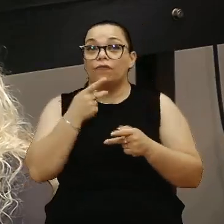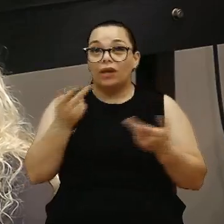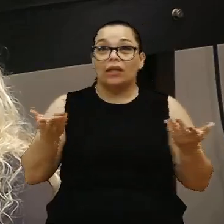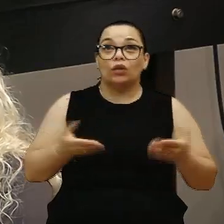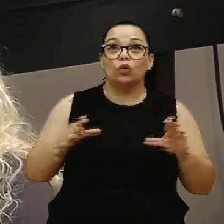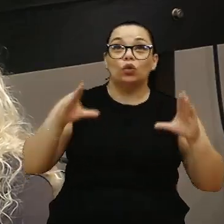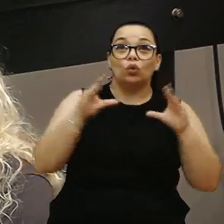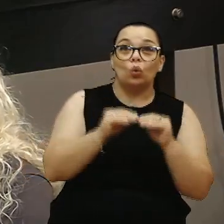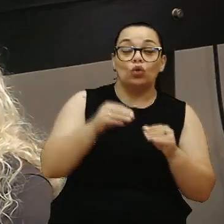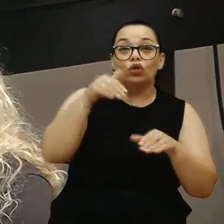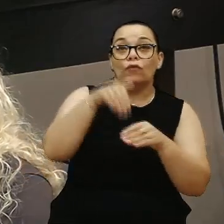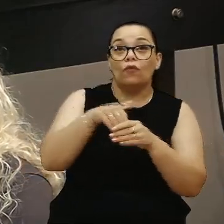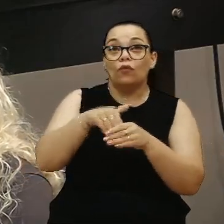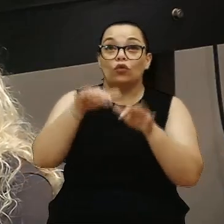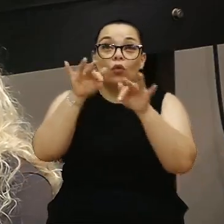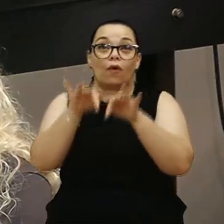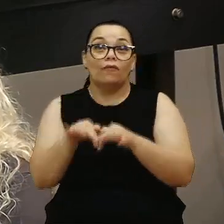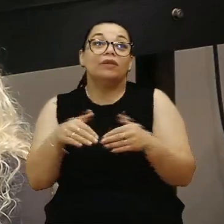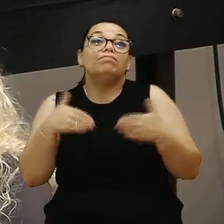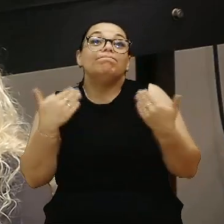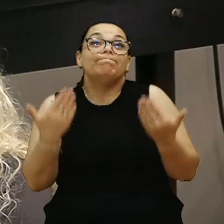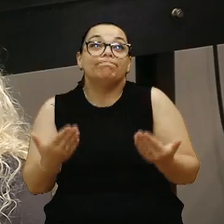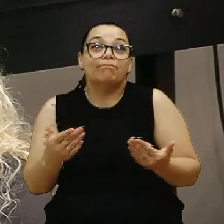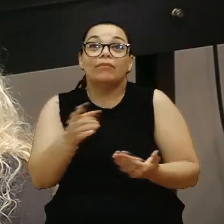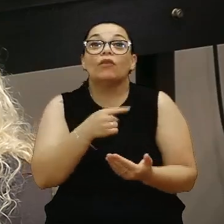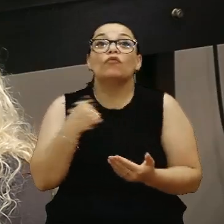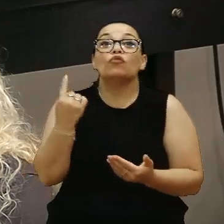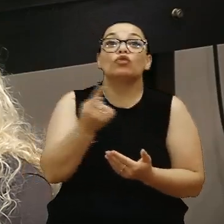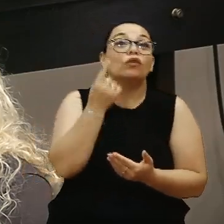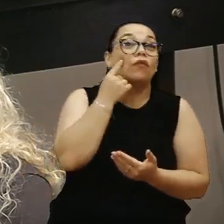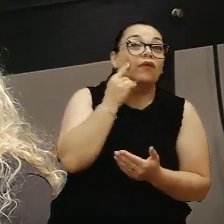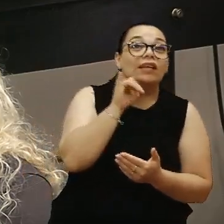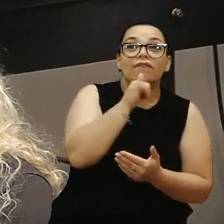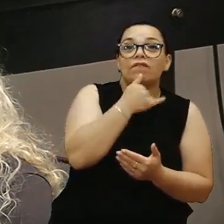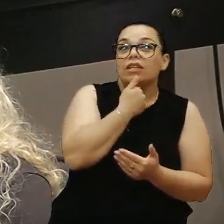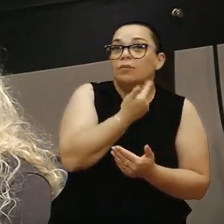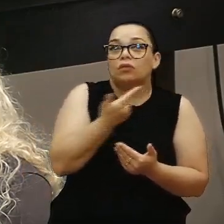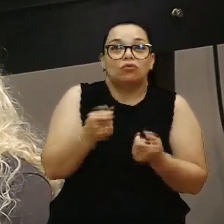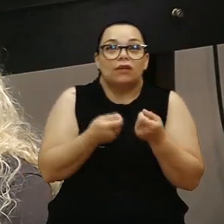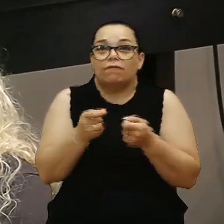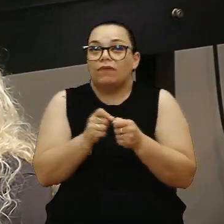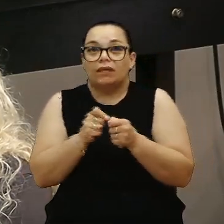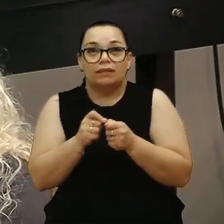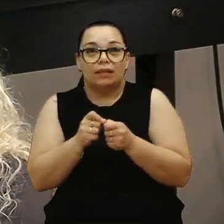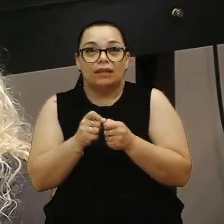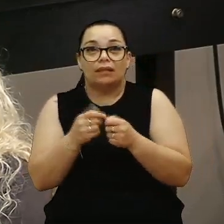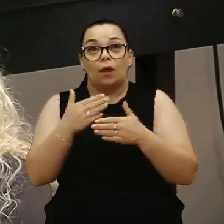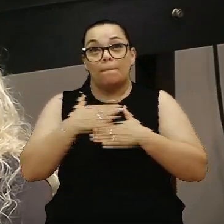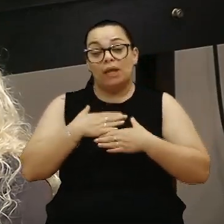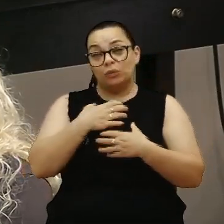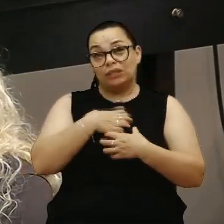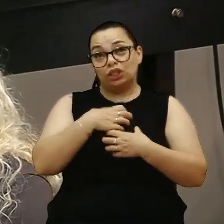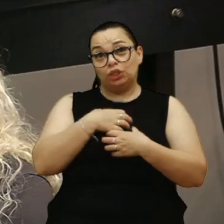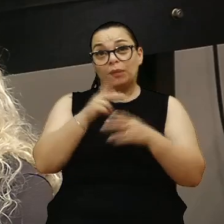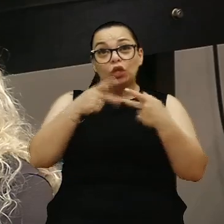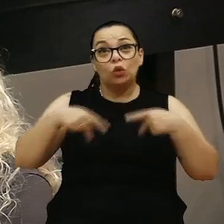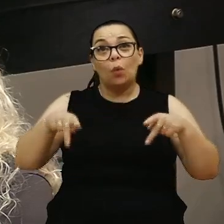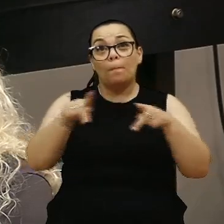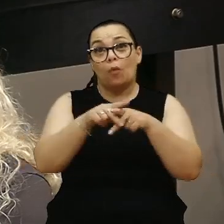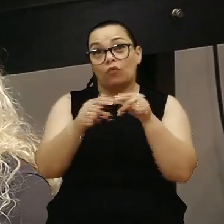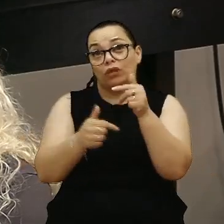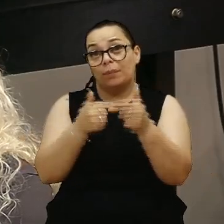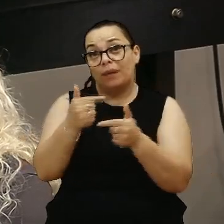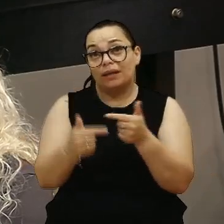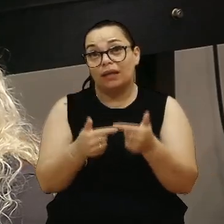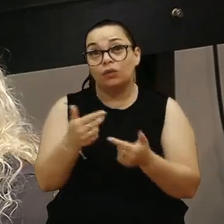a gente lutou até o final, mas é o que tem. Vocês vão ver aí que, infelizmente, não teve o que fazer. Aqui fica meus sentimentos ao povo de bem trabalhador.